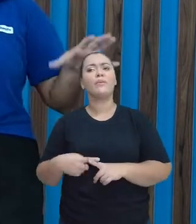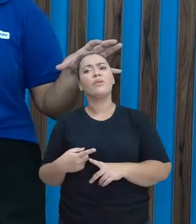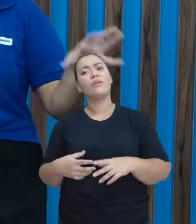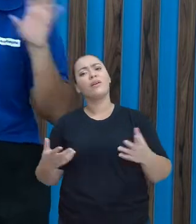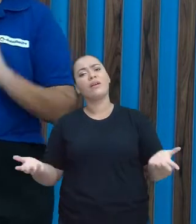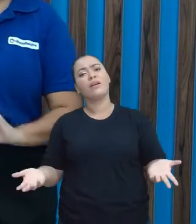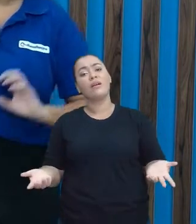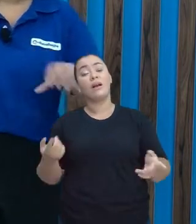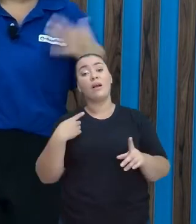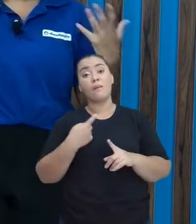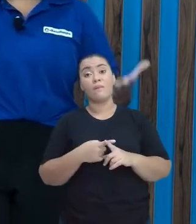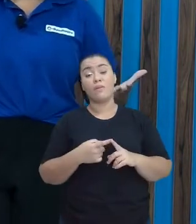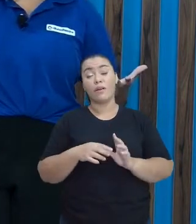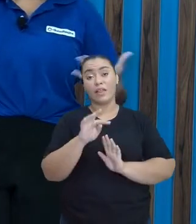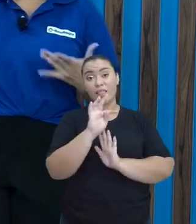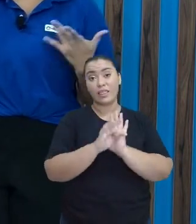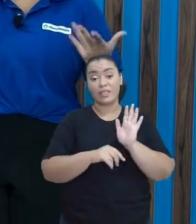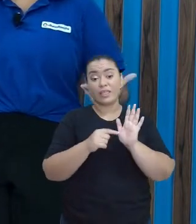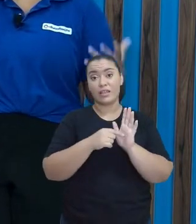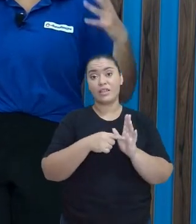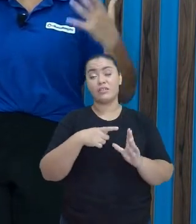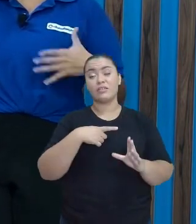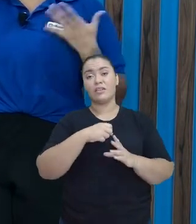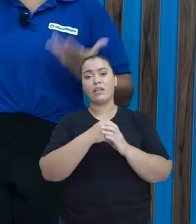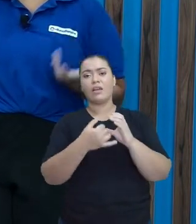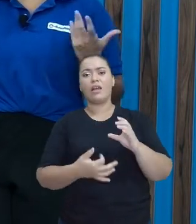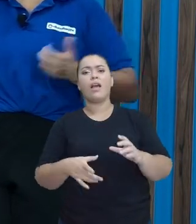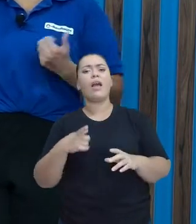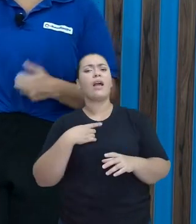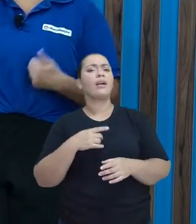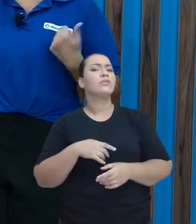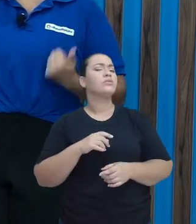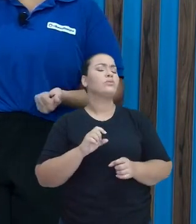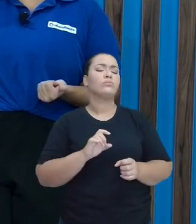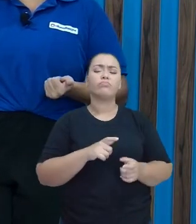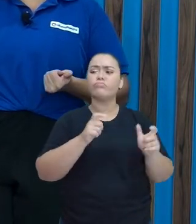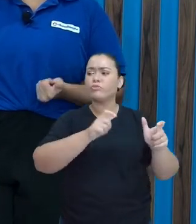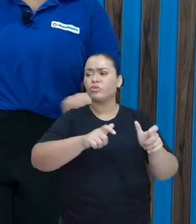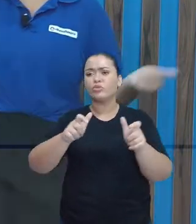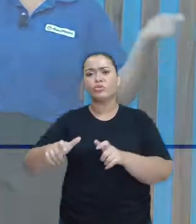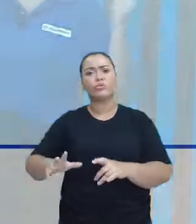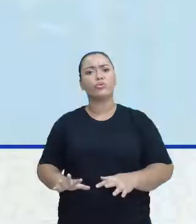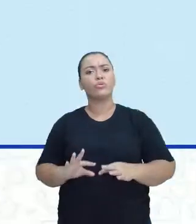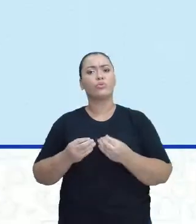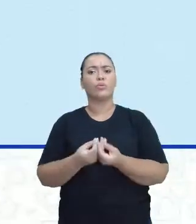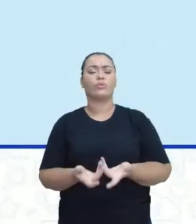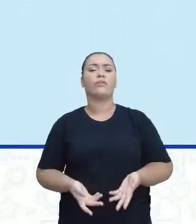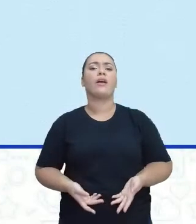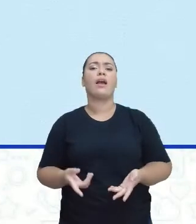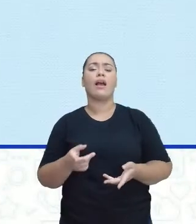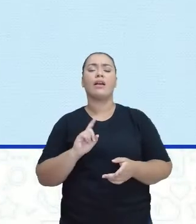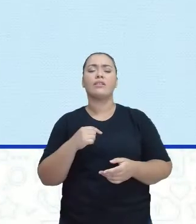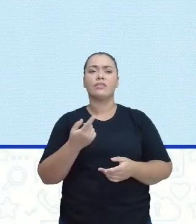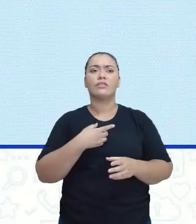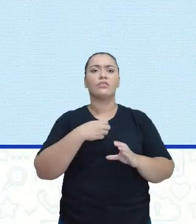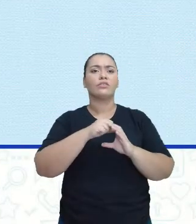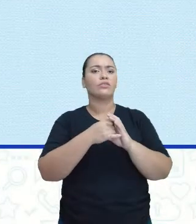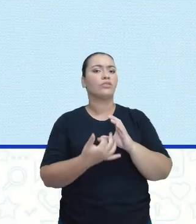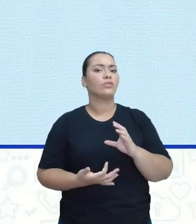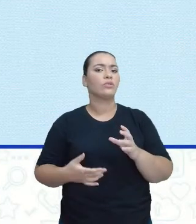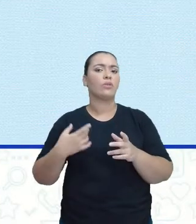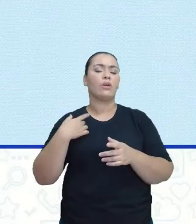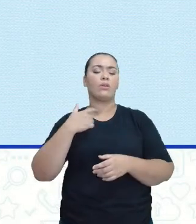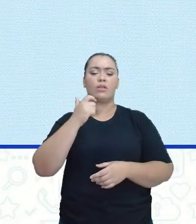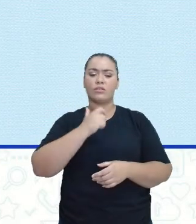Porque os textos descritivos, eles estão em todo lugar. A gente faz isso o tempo inteiro. A gente descreve o mundo, a gente descreve a